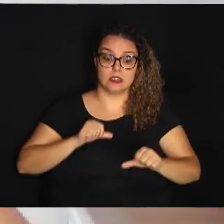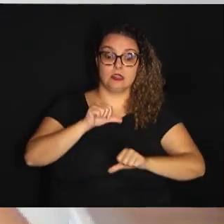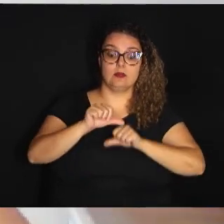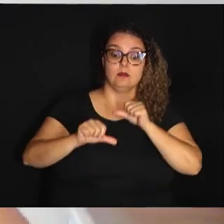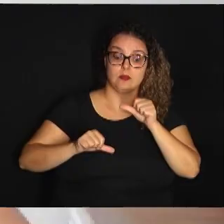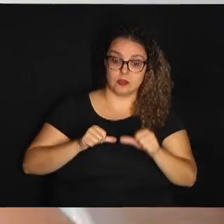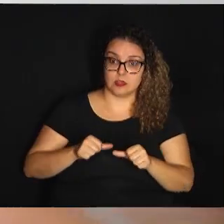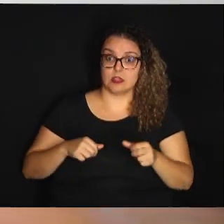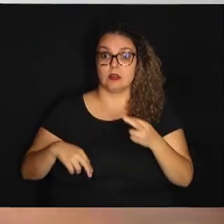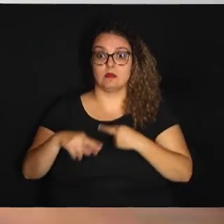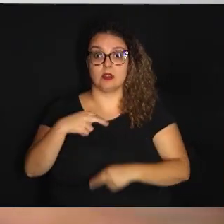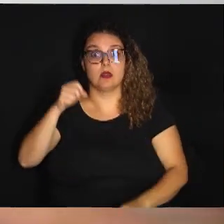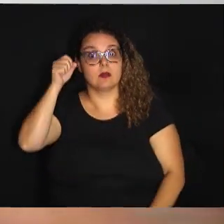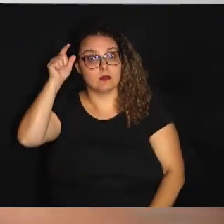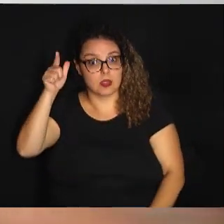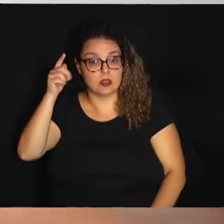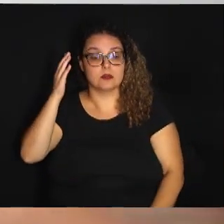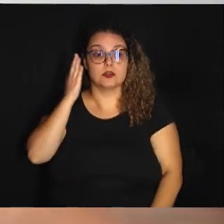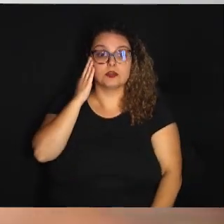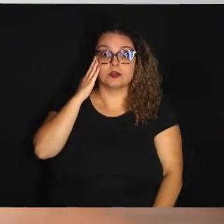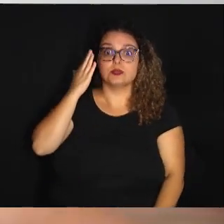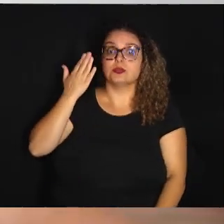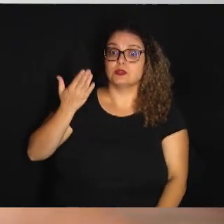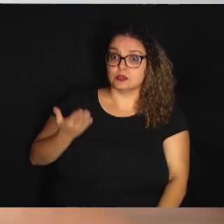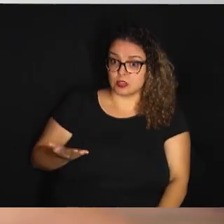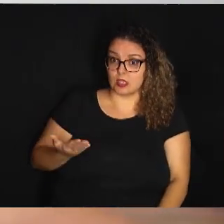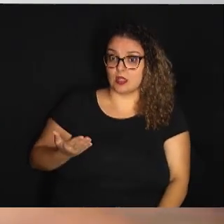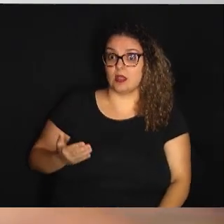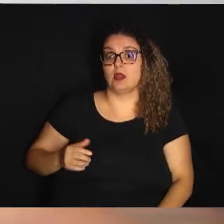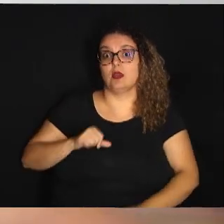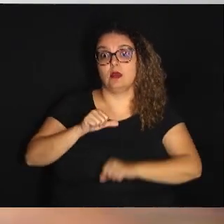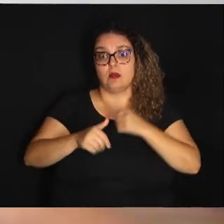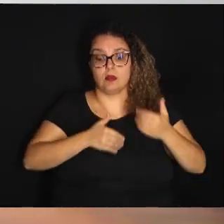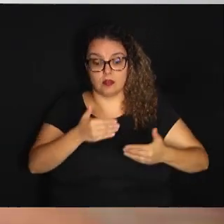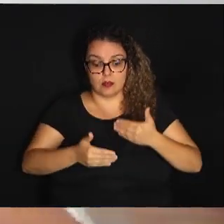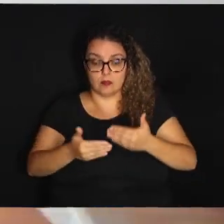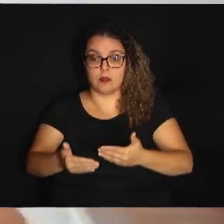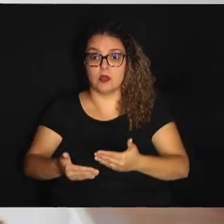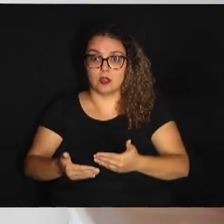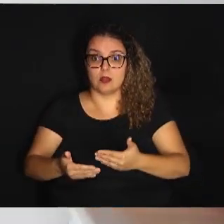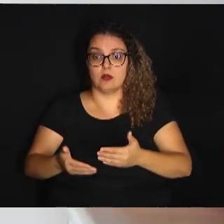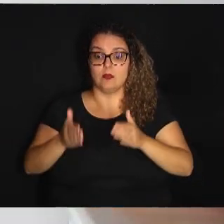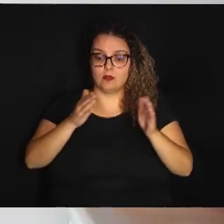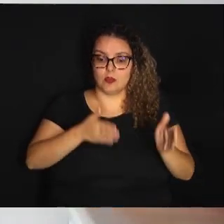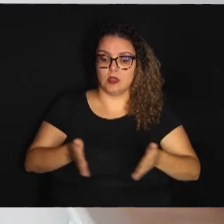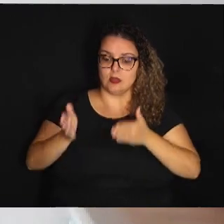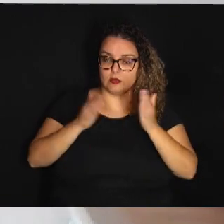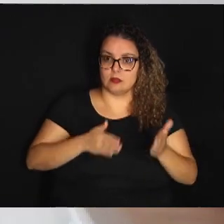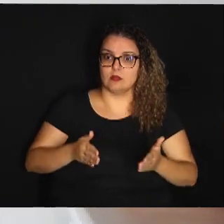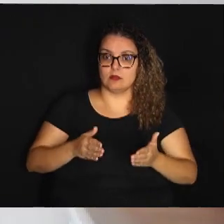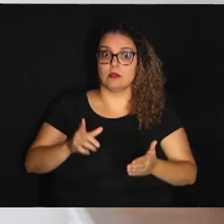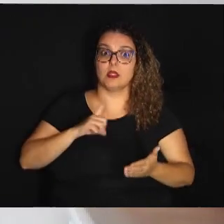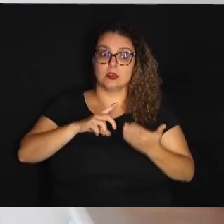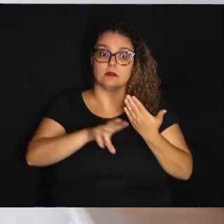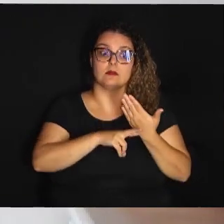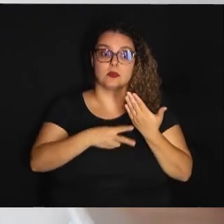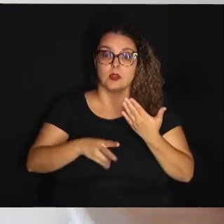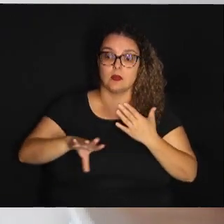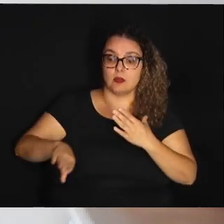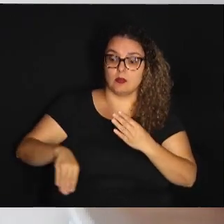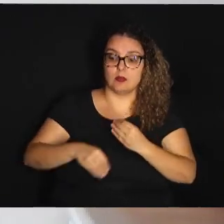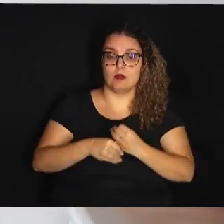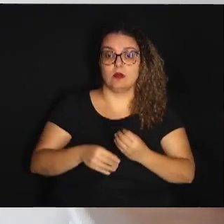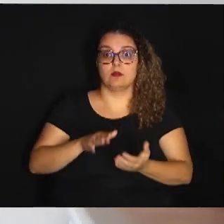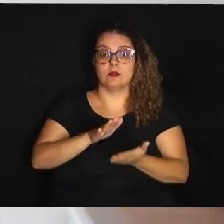atividade. Então, também é mudar essa questão cultural de se entender que mudança de processo produtivo